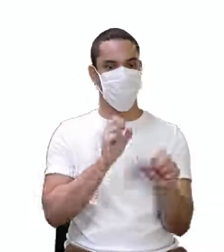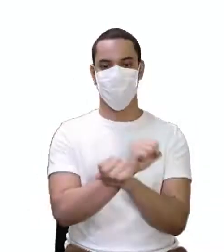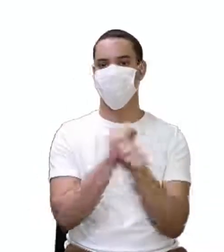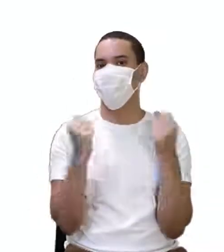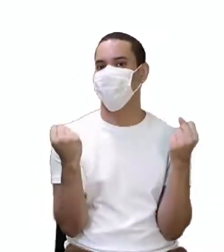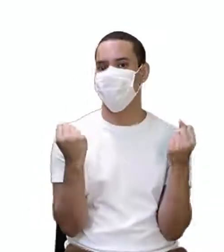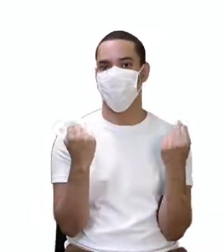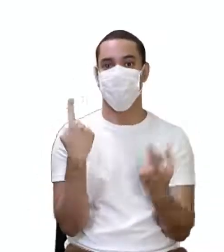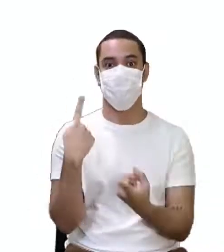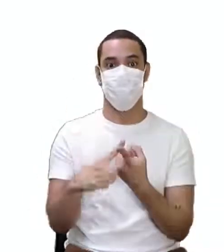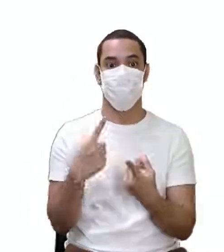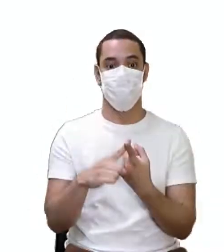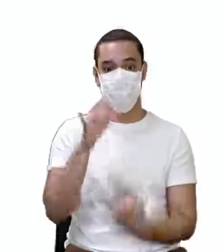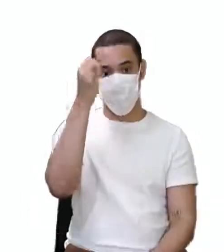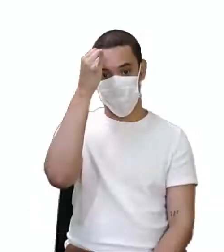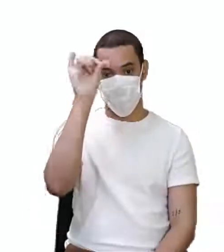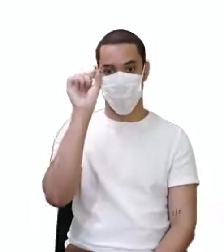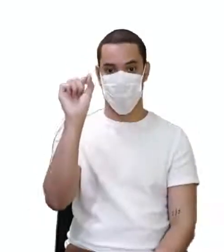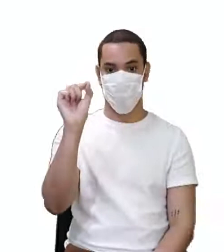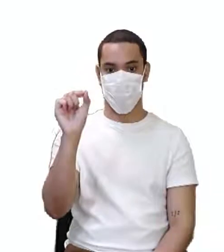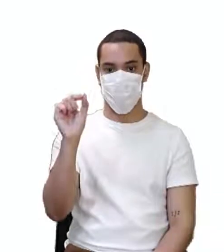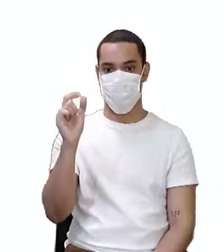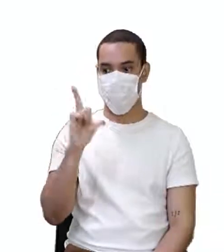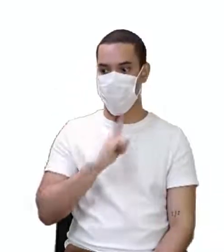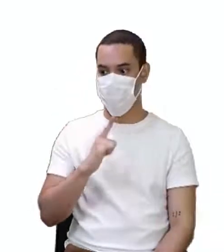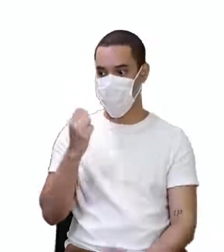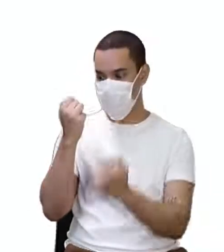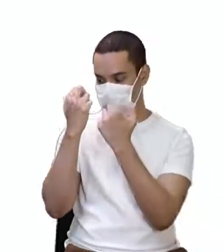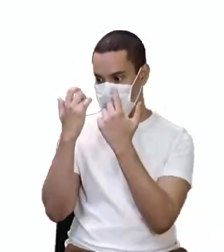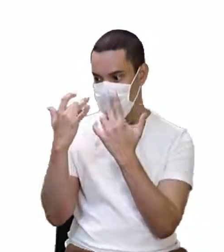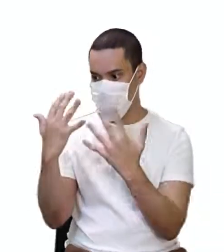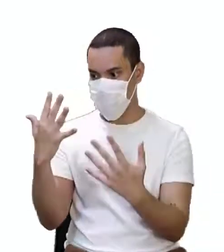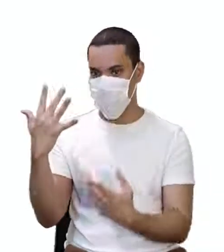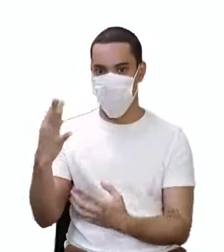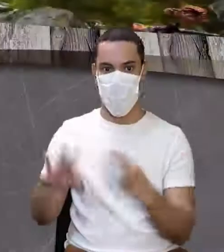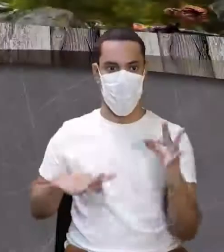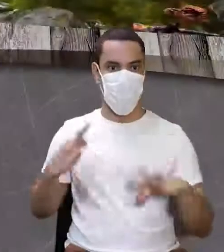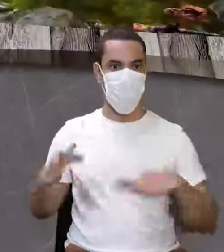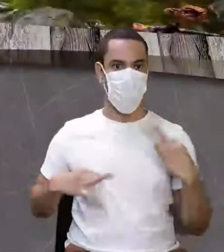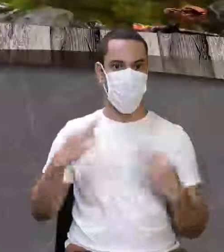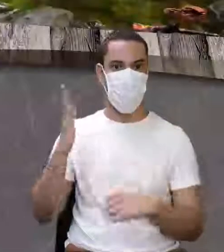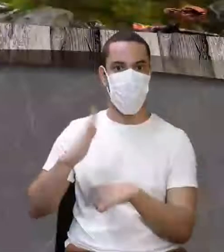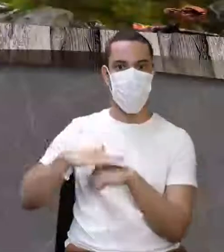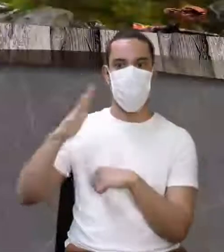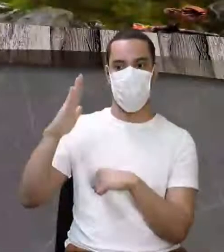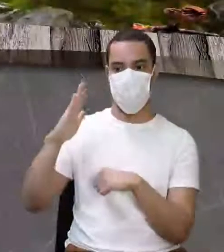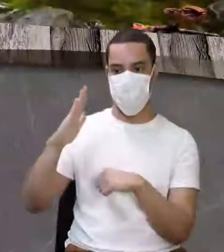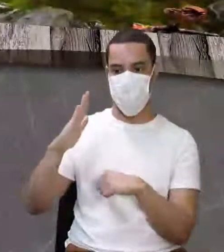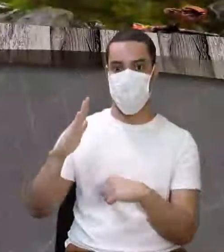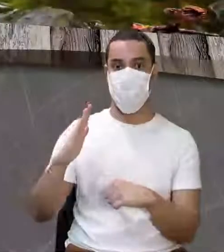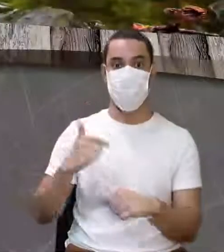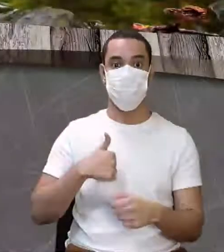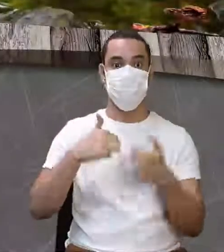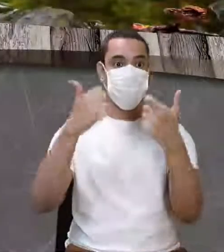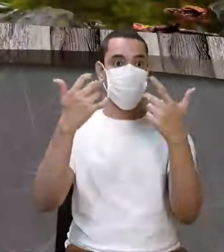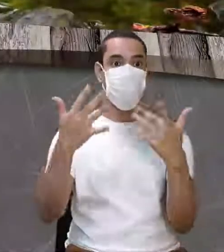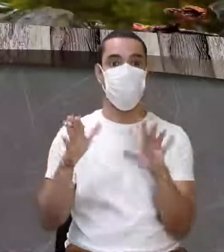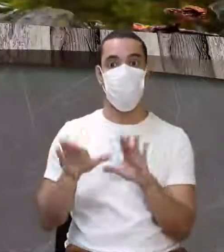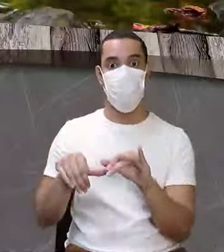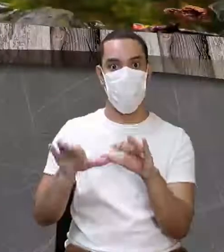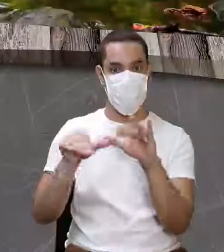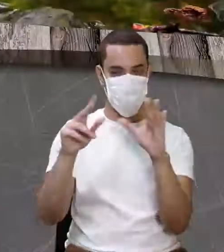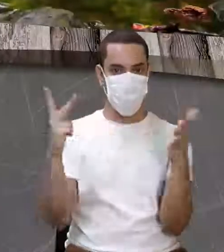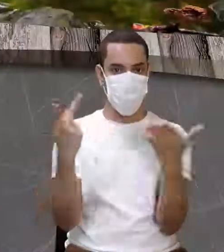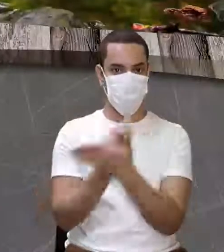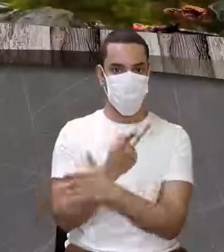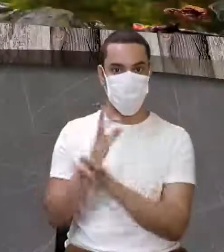existe. O que impede a atração sexual entre as populações. Agora, olha aqui para mim. A gente está falando das aves. As aves